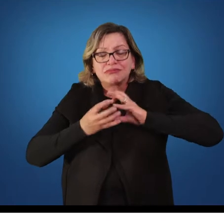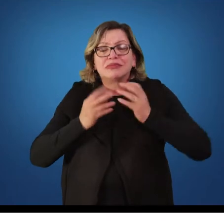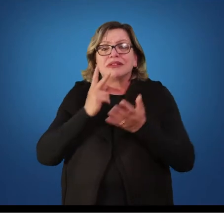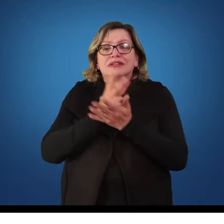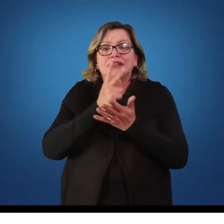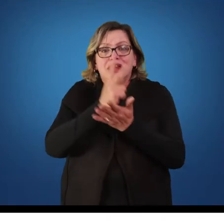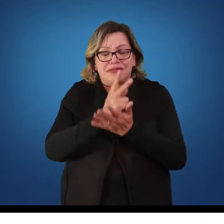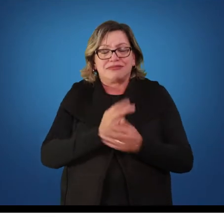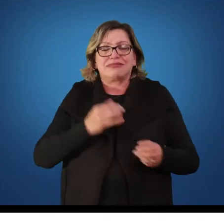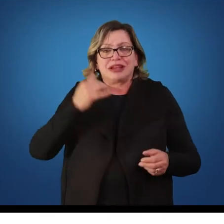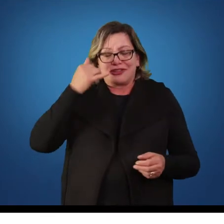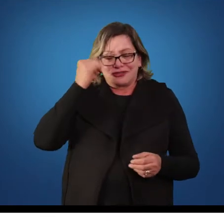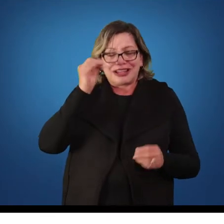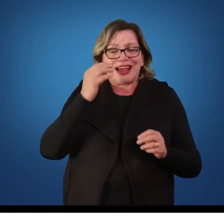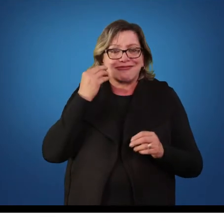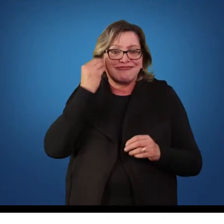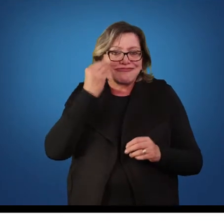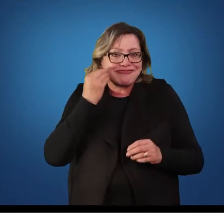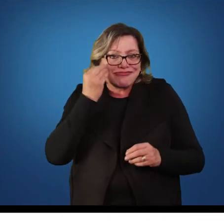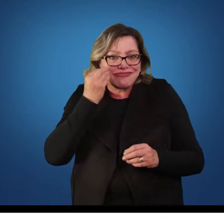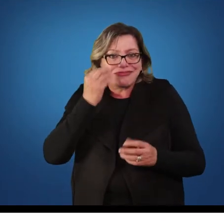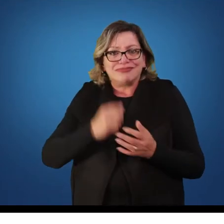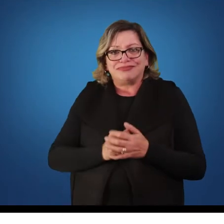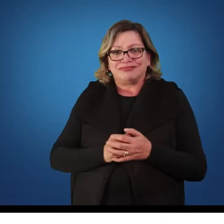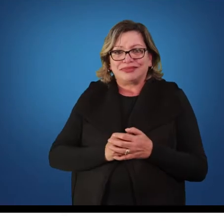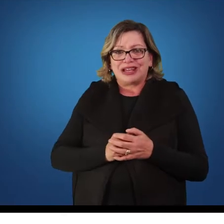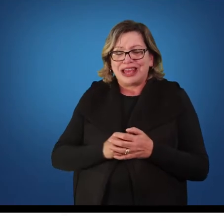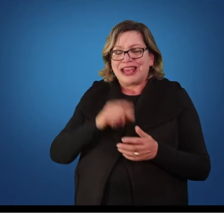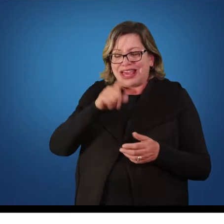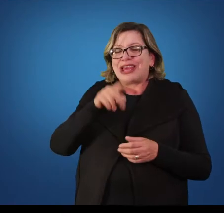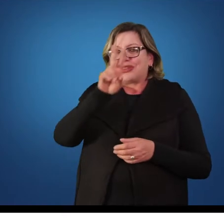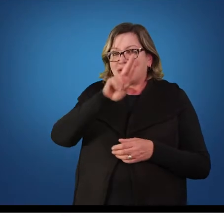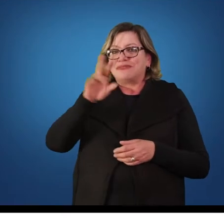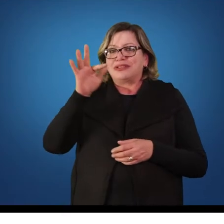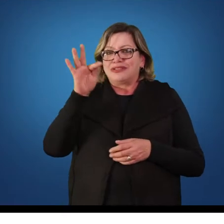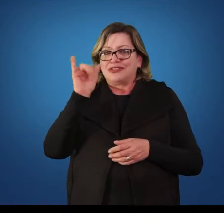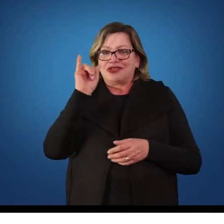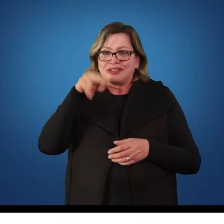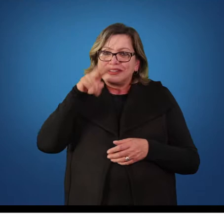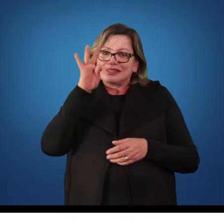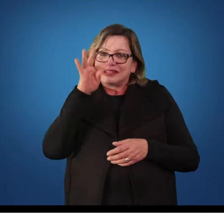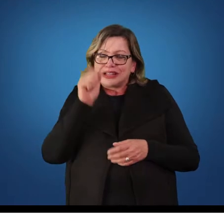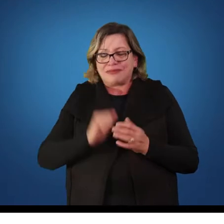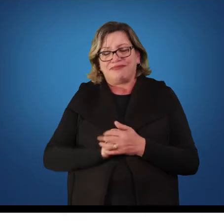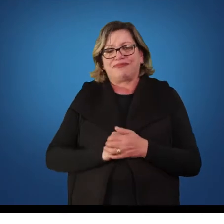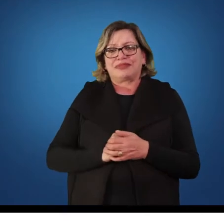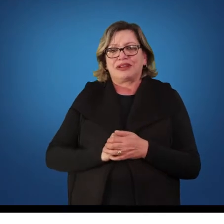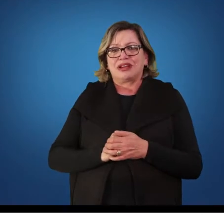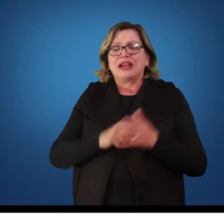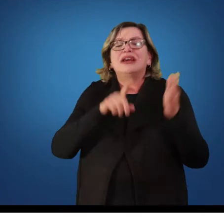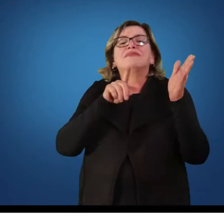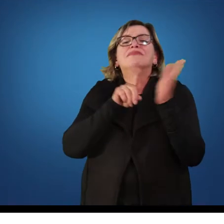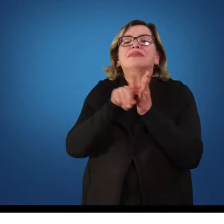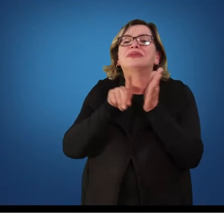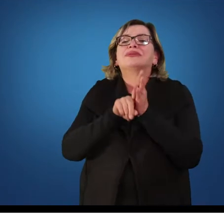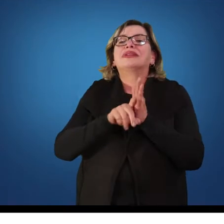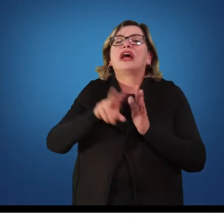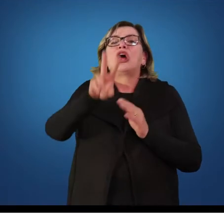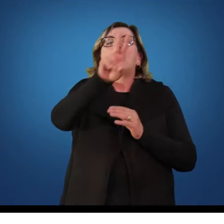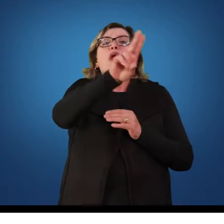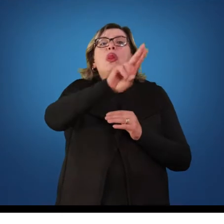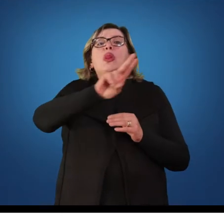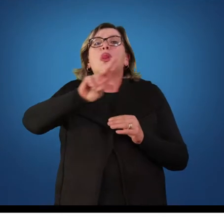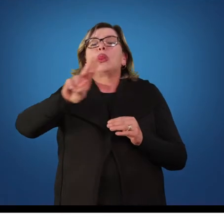certo ok muito bem é como eu te vi qual é um homem no